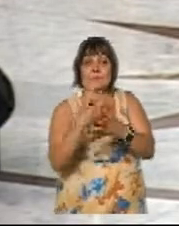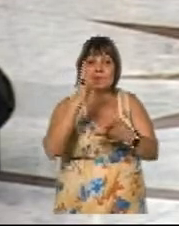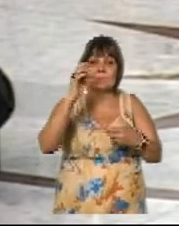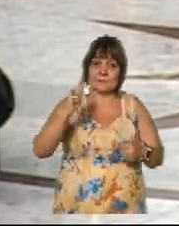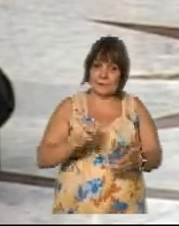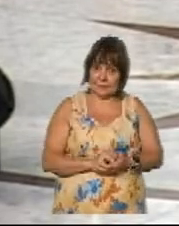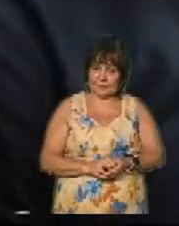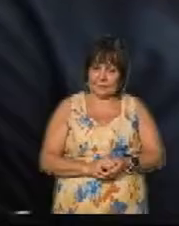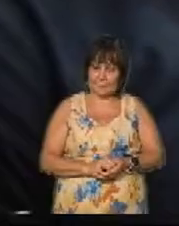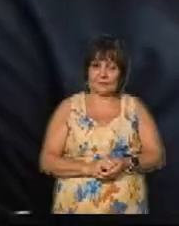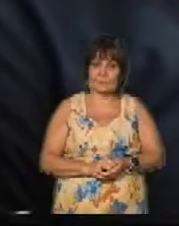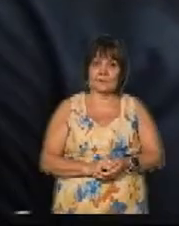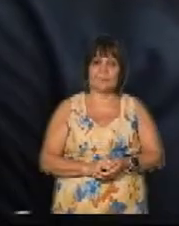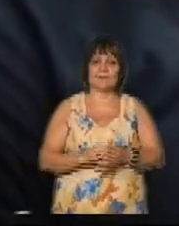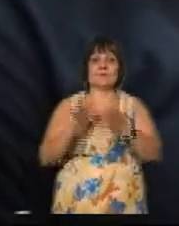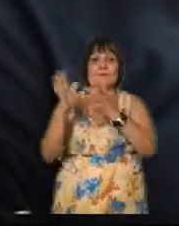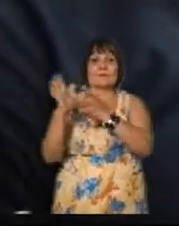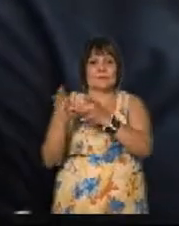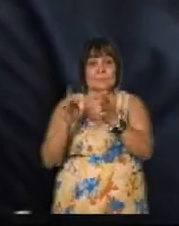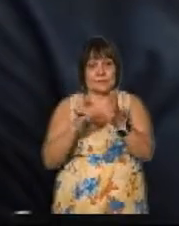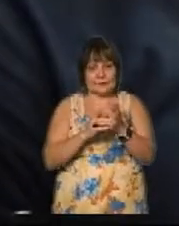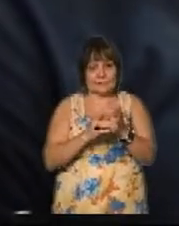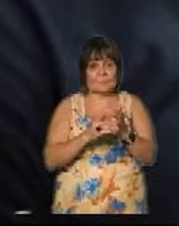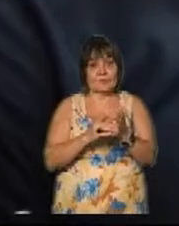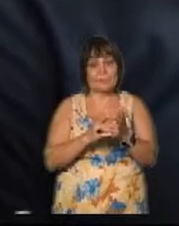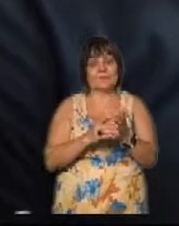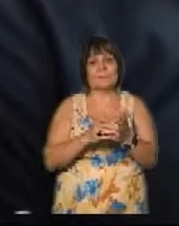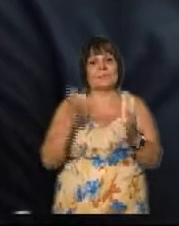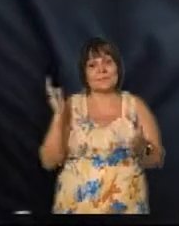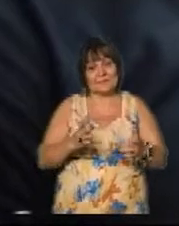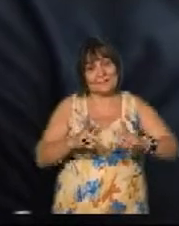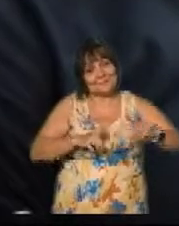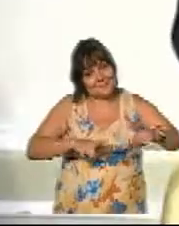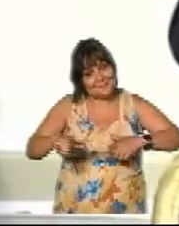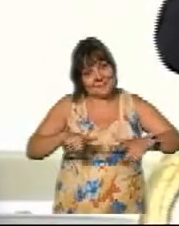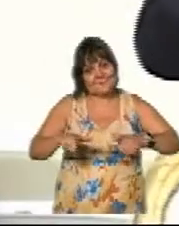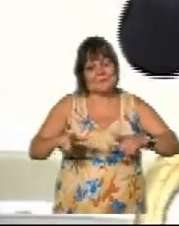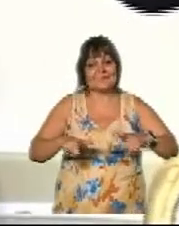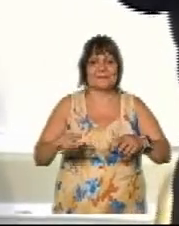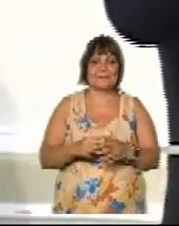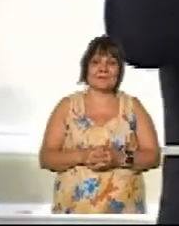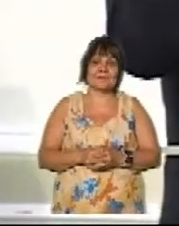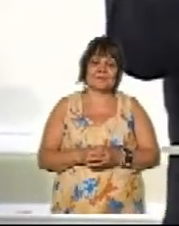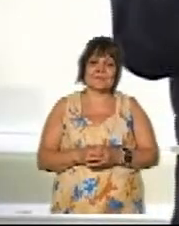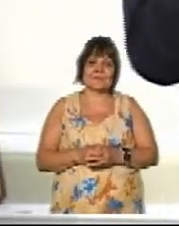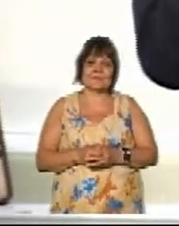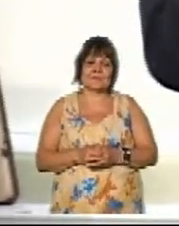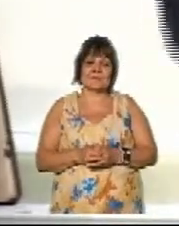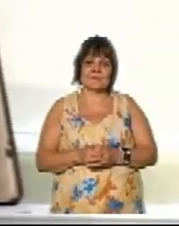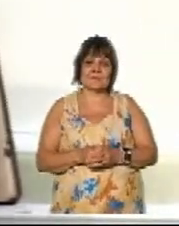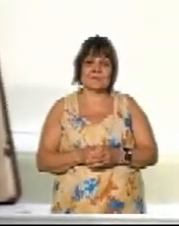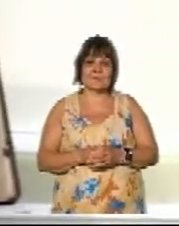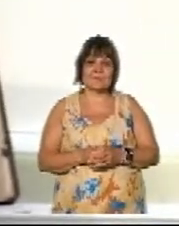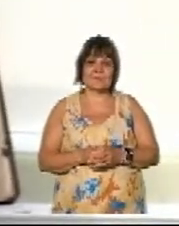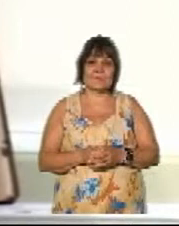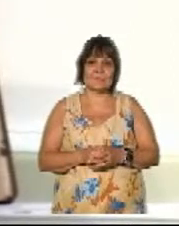capítulo 1 mostra isso, ele já começou a servir. Servir e sustentar o que